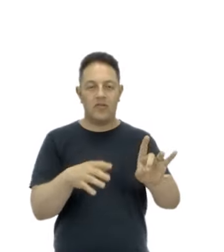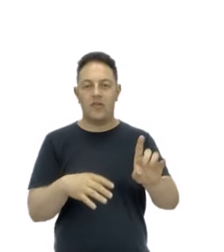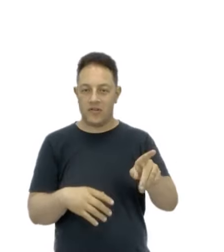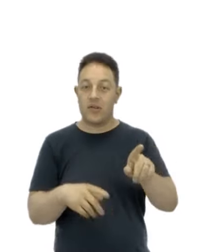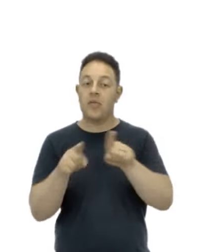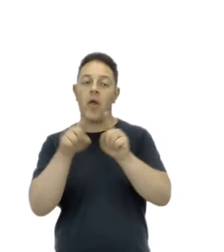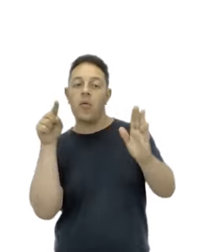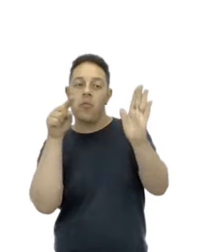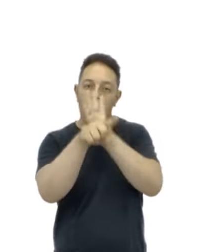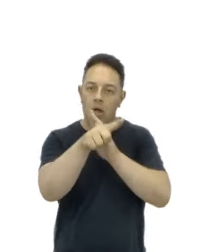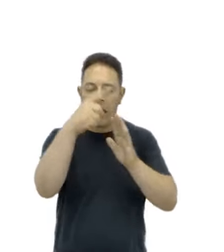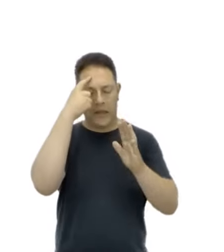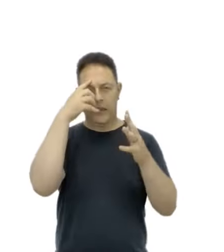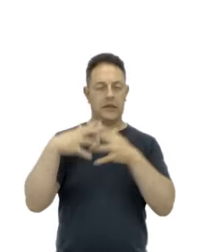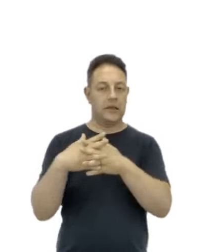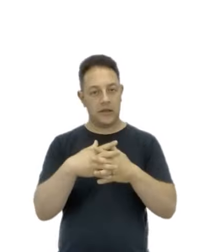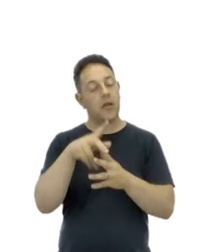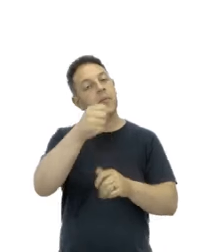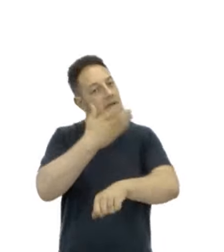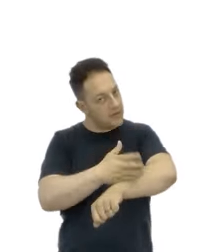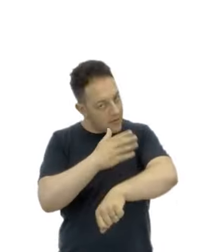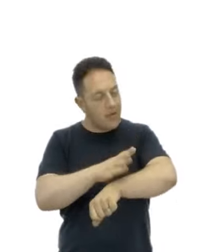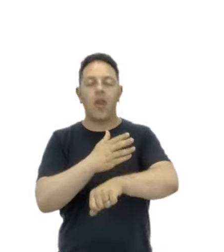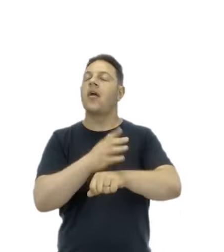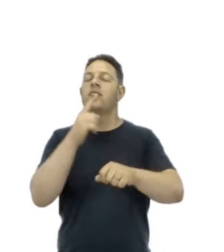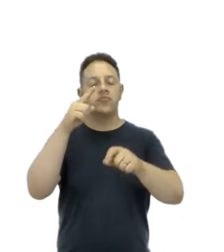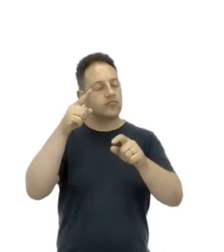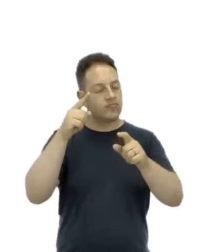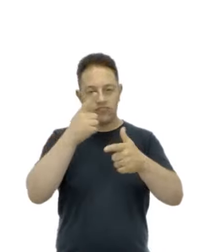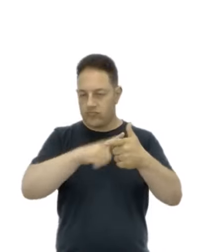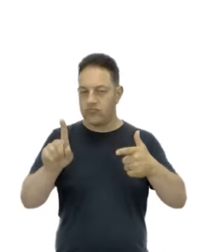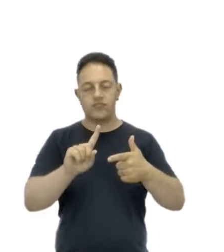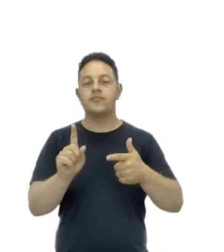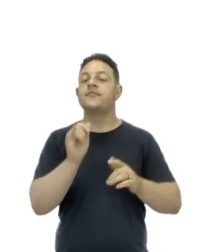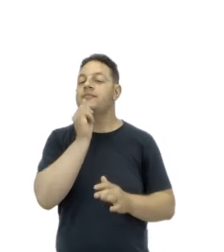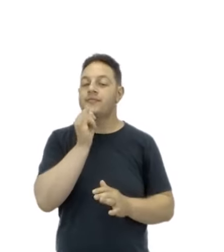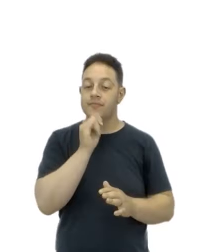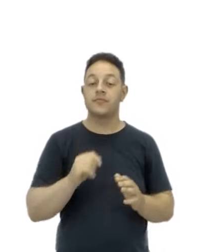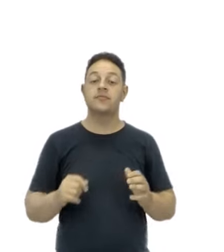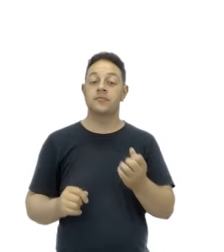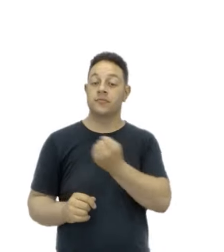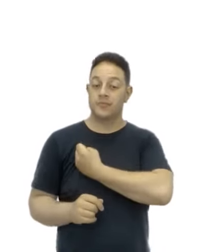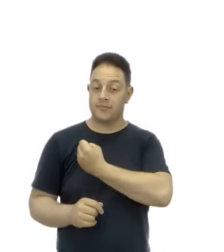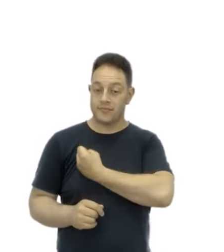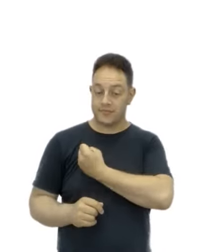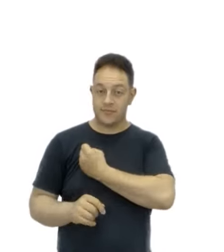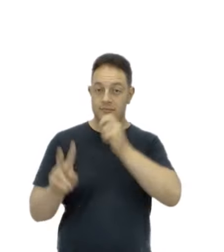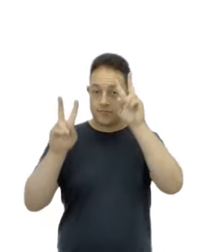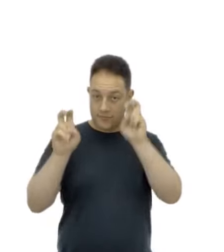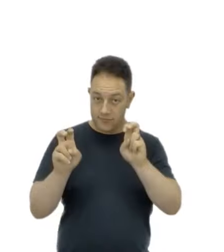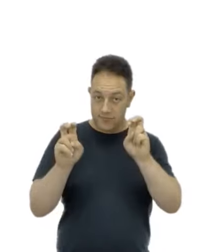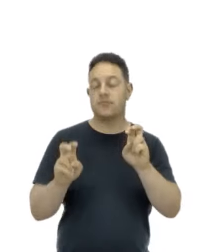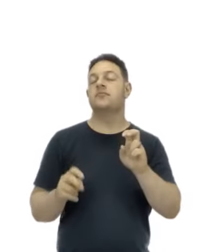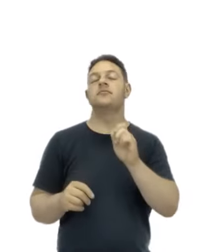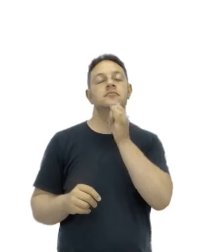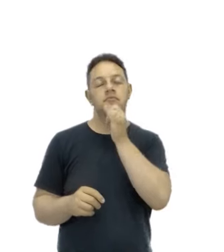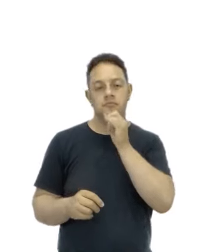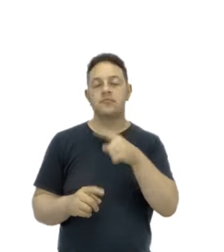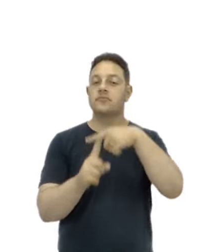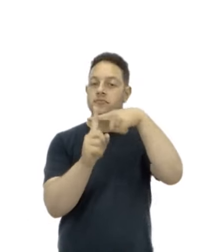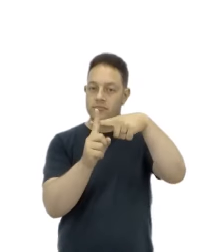pergunta formulada. Quando a questão é valor, né, valor X